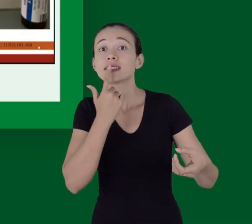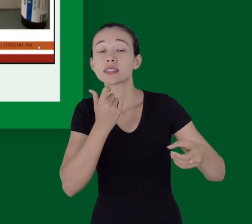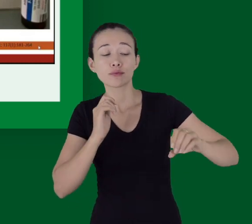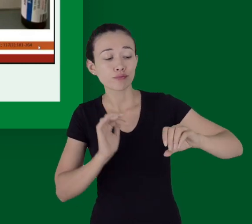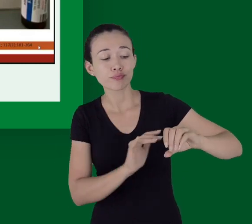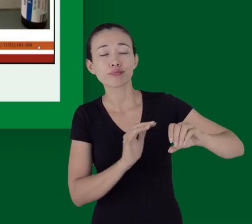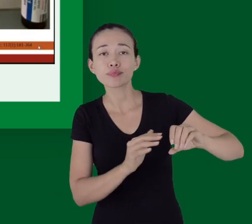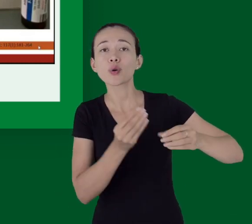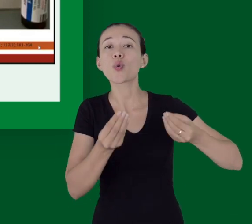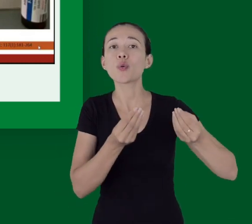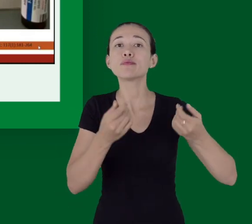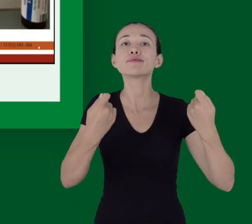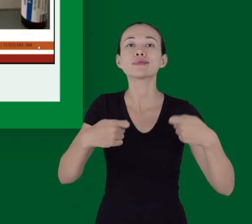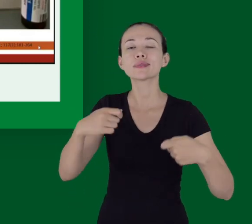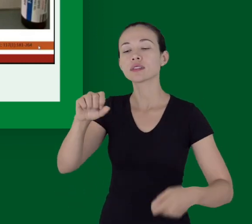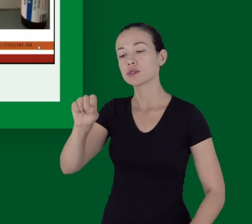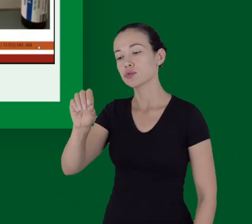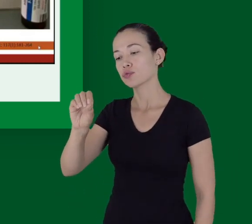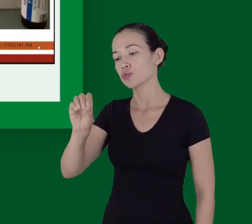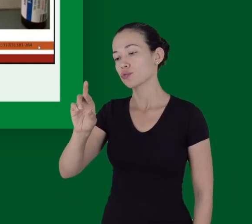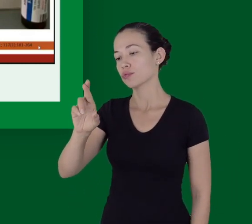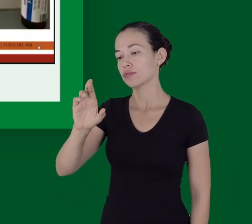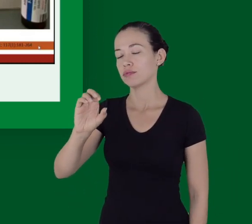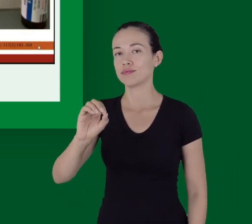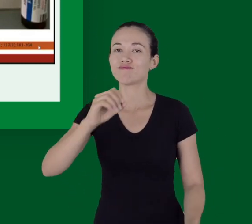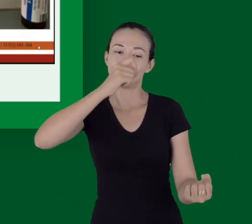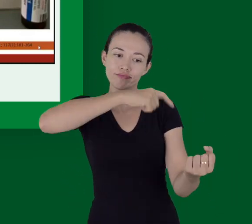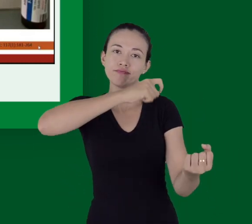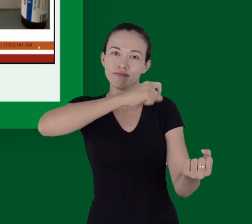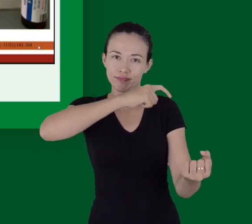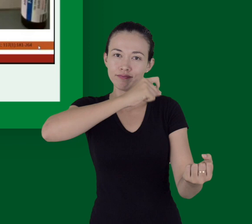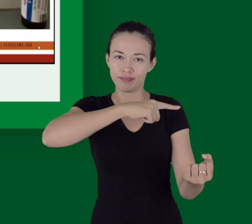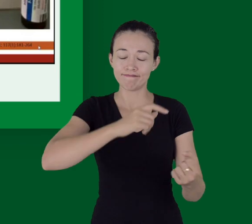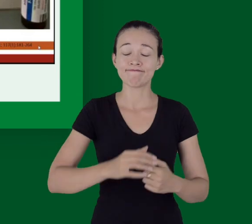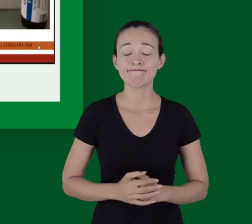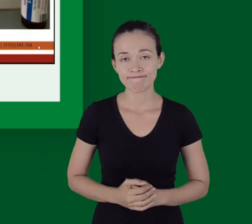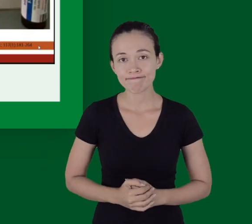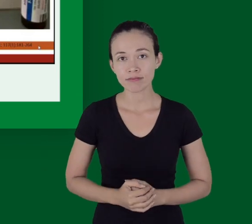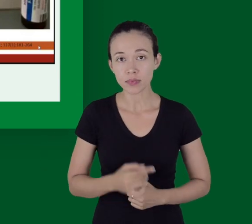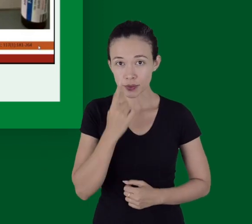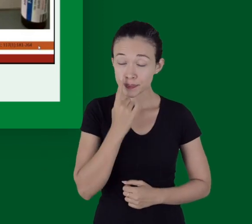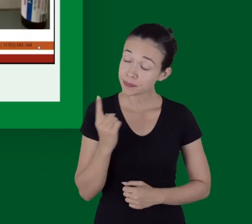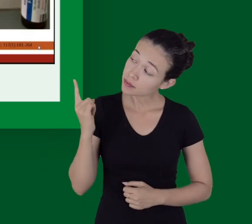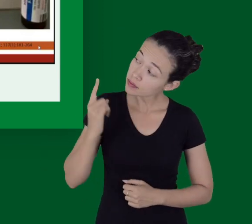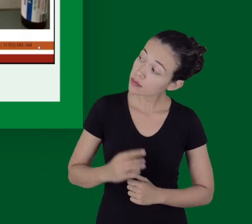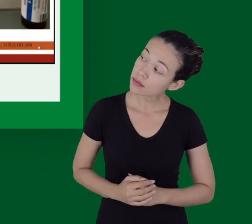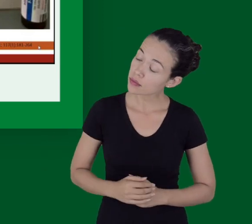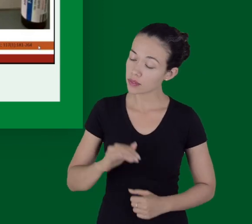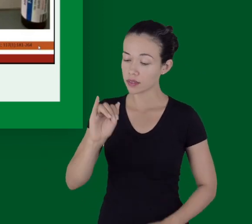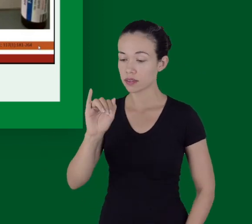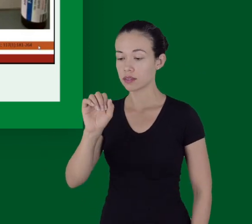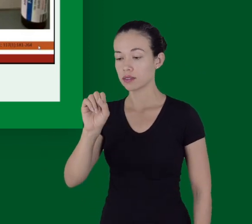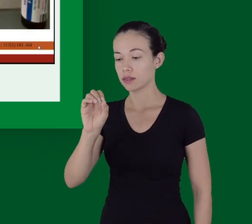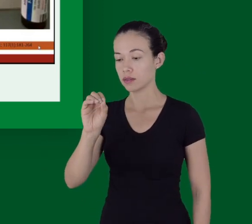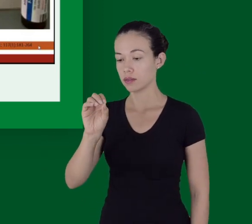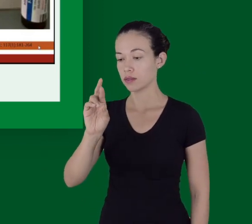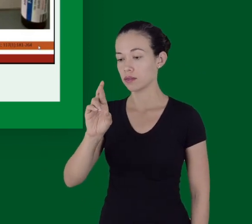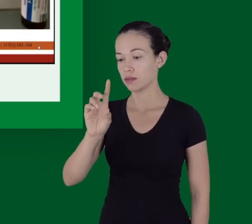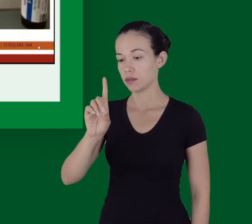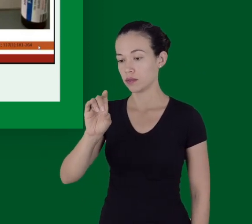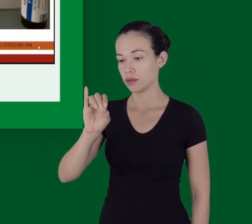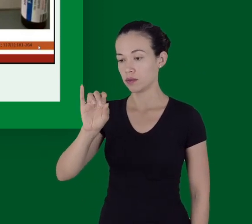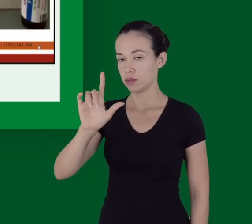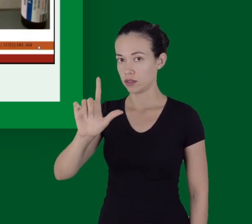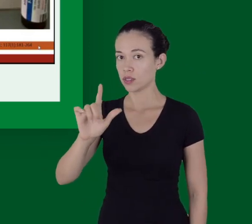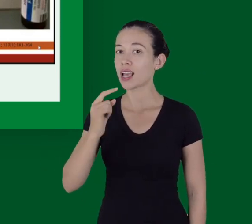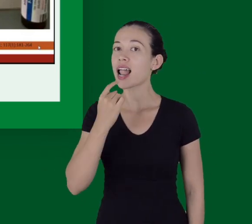soro, hidratação, tá bom? Então, lembrar que o isordil, ele é sublingual, a dose dele é de 5 miligramas, você